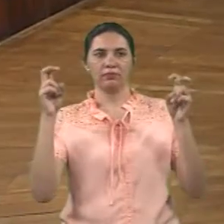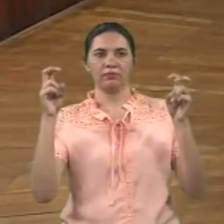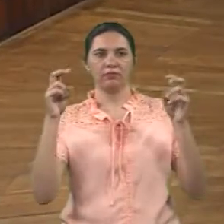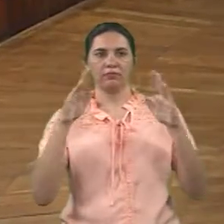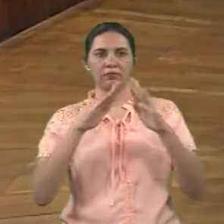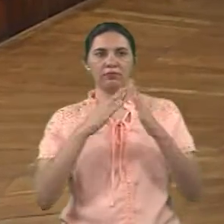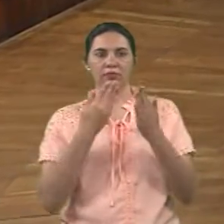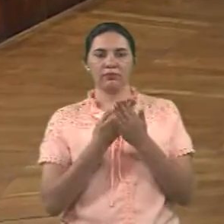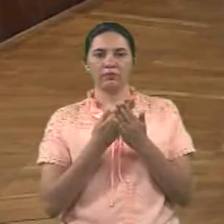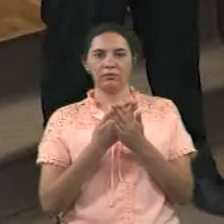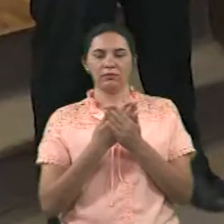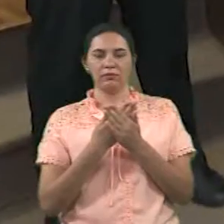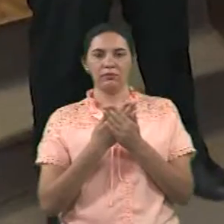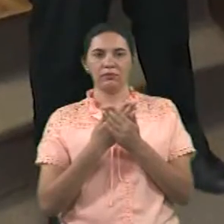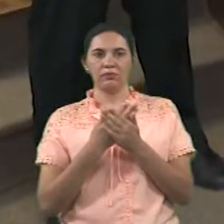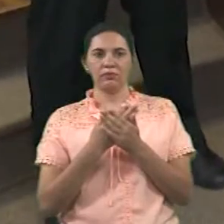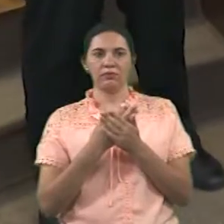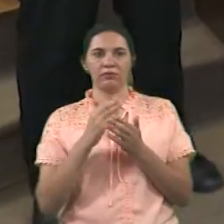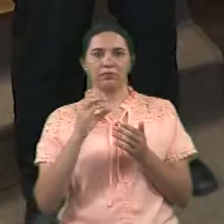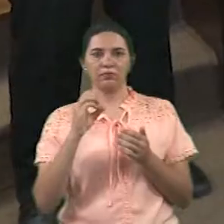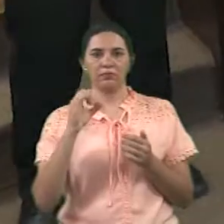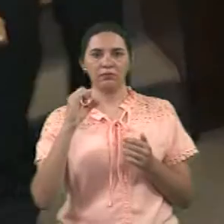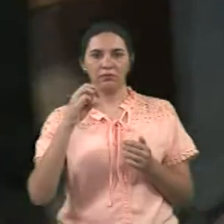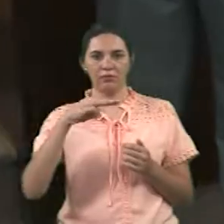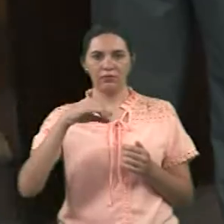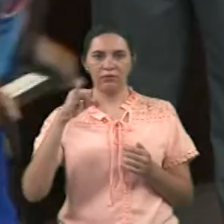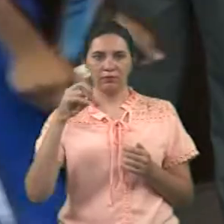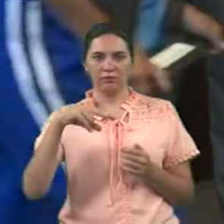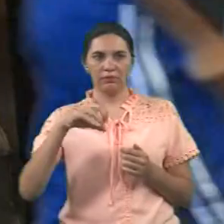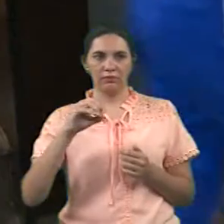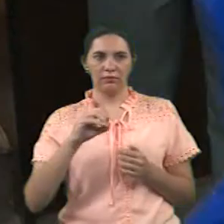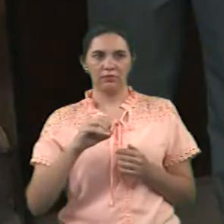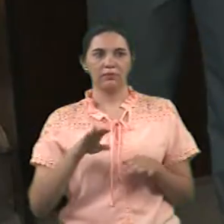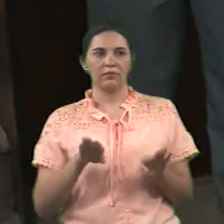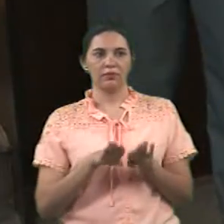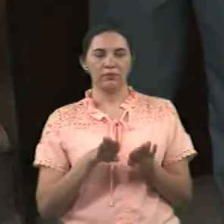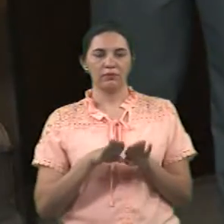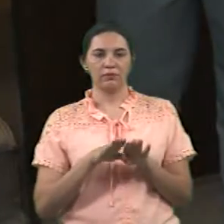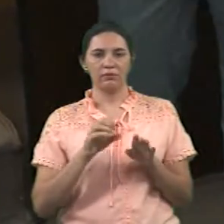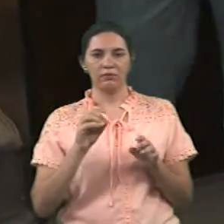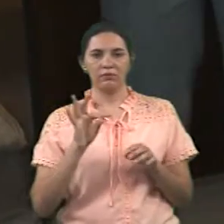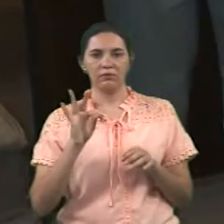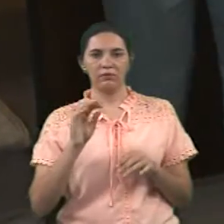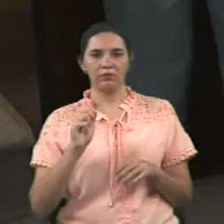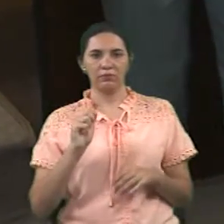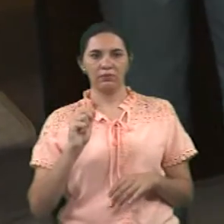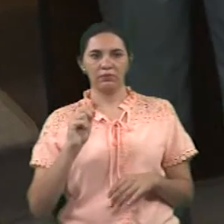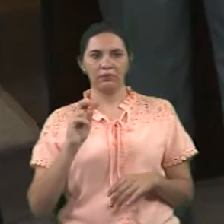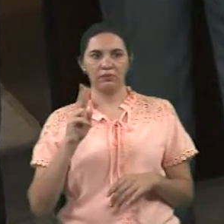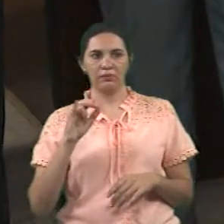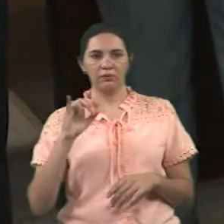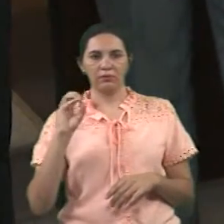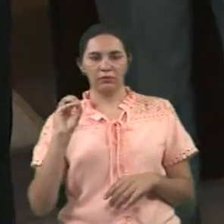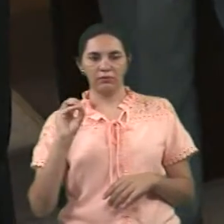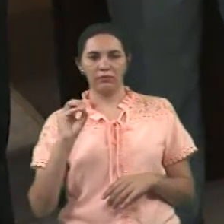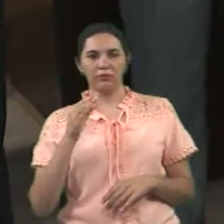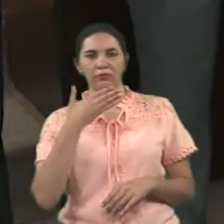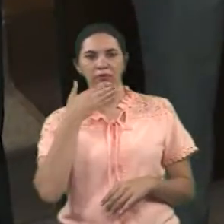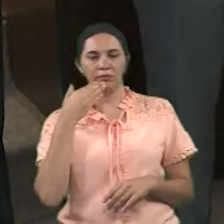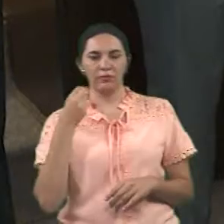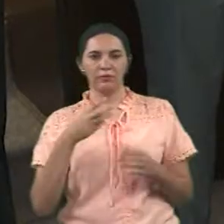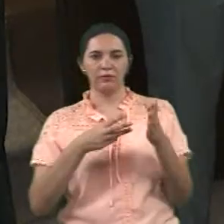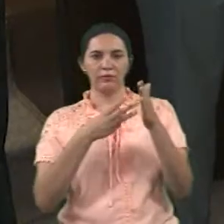Emef Roberto Cimino o Cláudio Otávio Pereira da Silva melhor terceira base